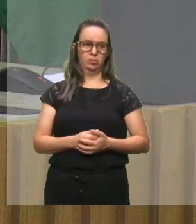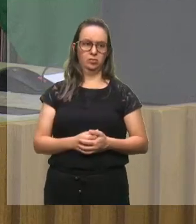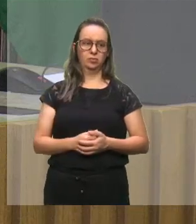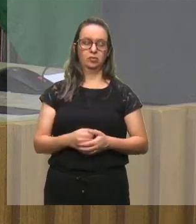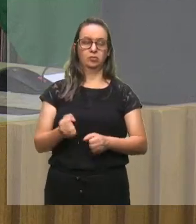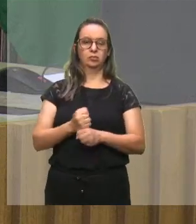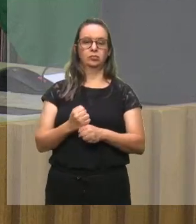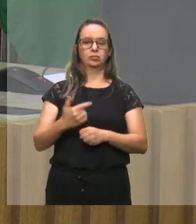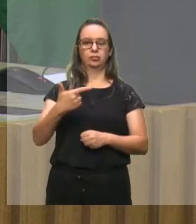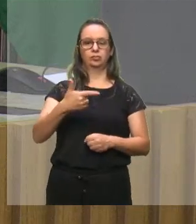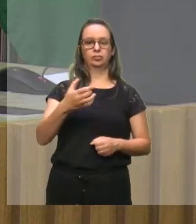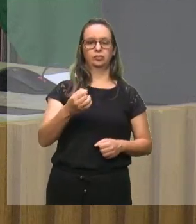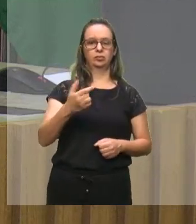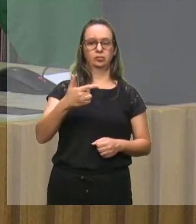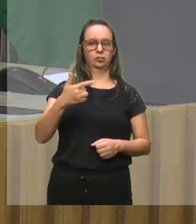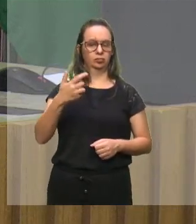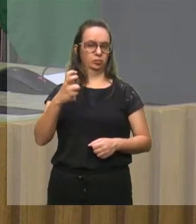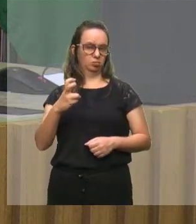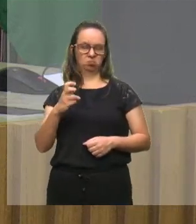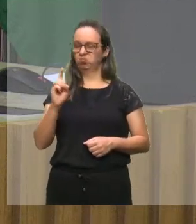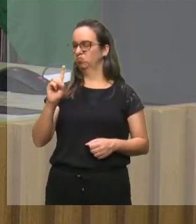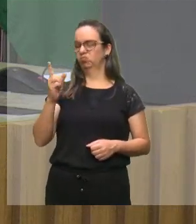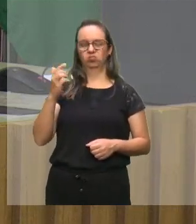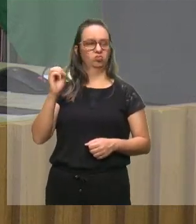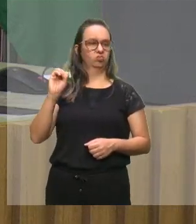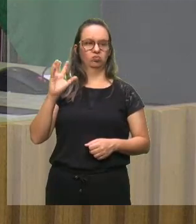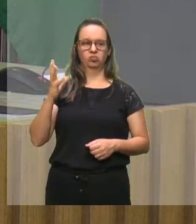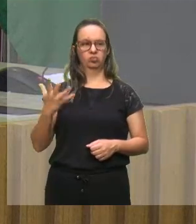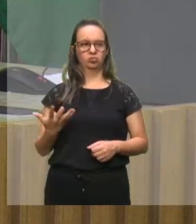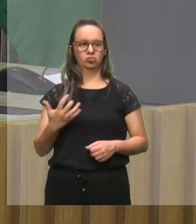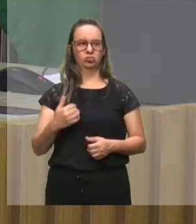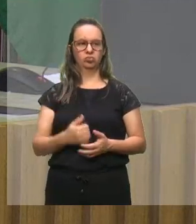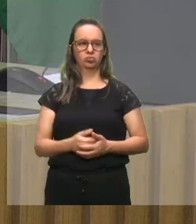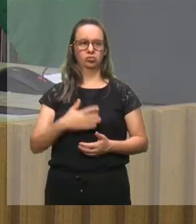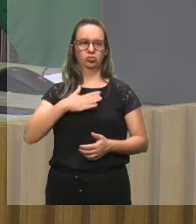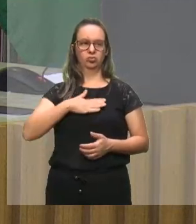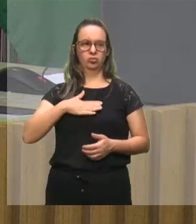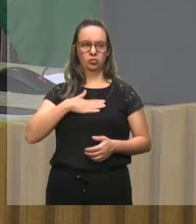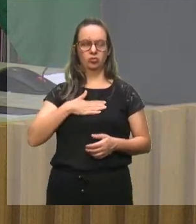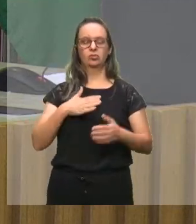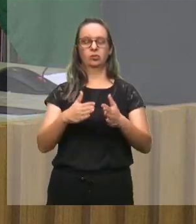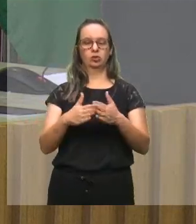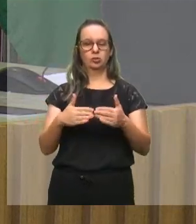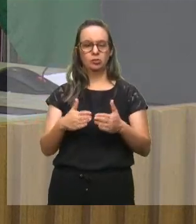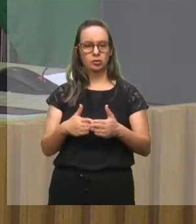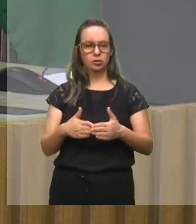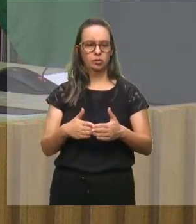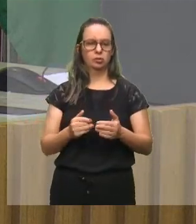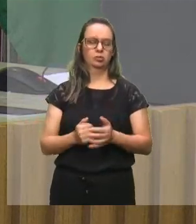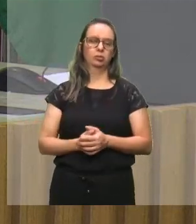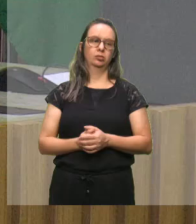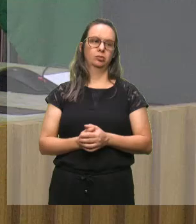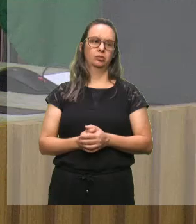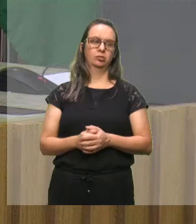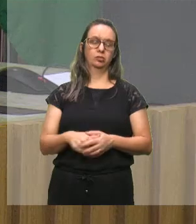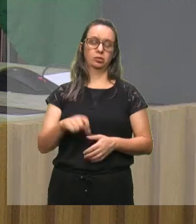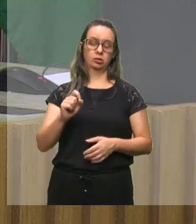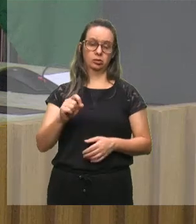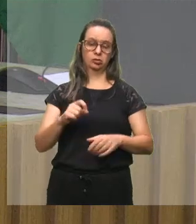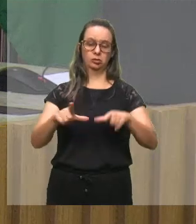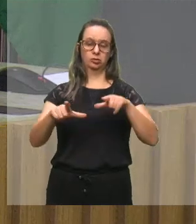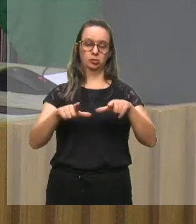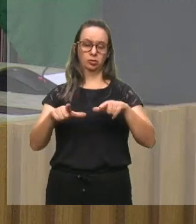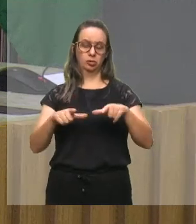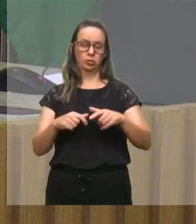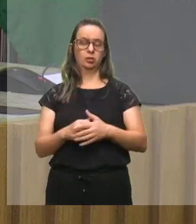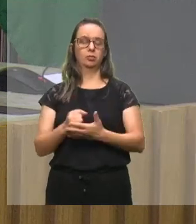reajustado, então eu queria que trouxesse na Câmara, trouxesse para a discussão o reajuste para esse tipo de trabalho, para esse tipo de mão